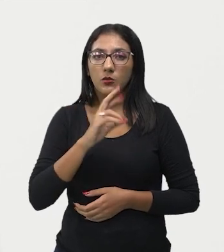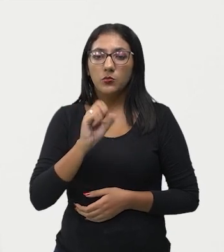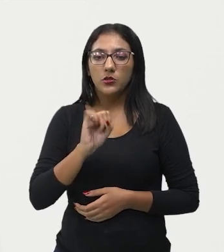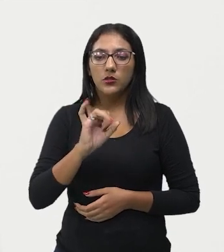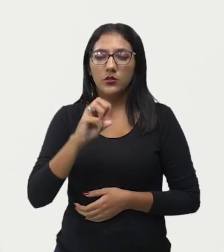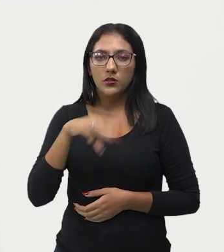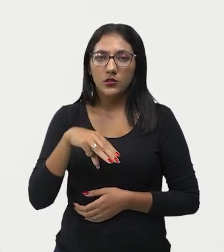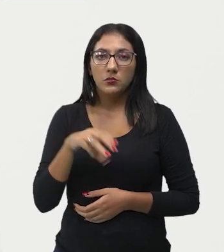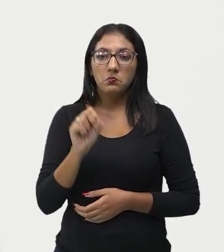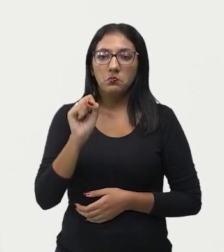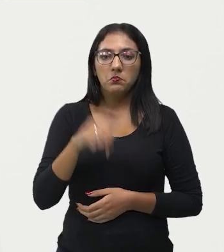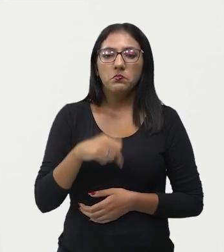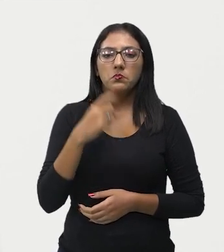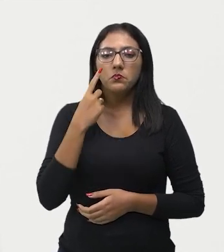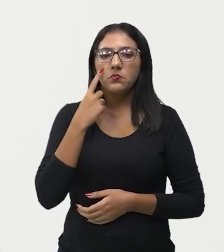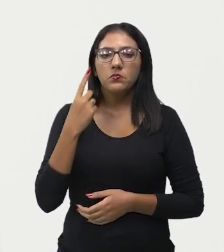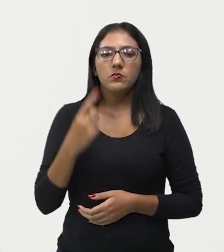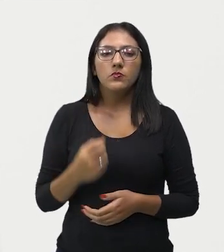2,